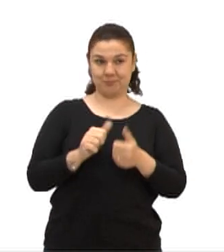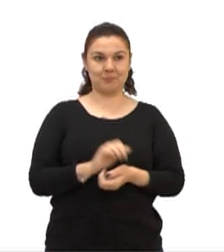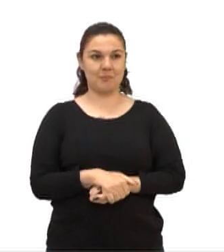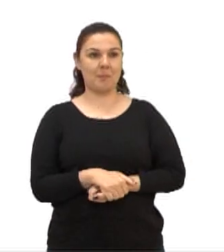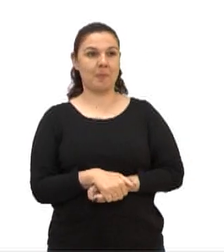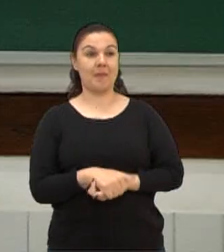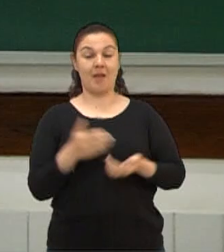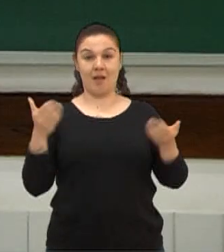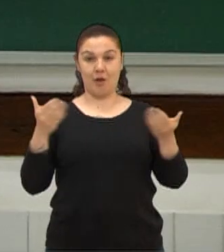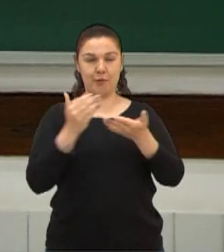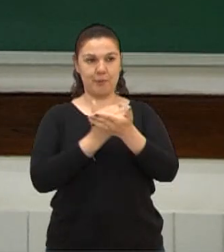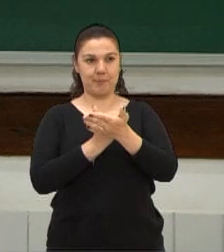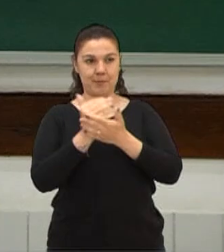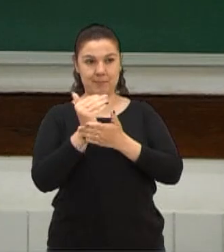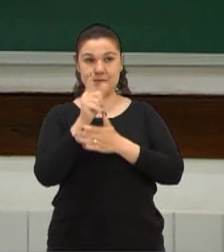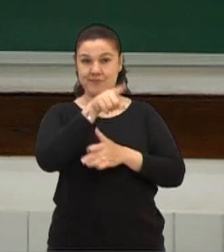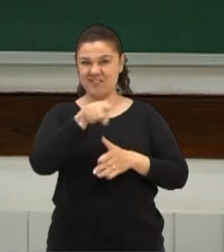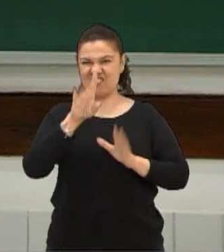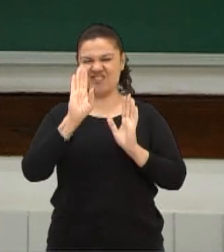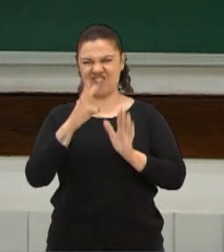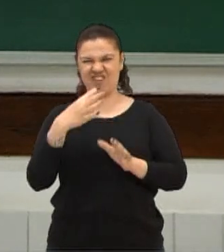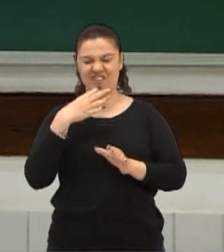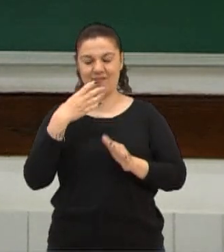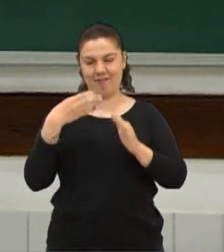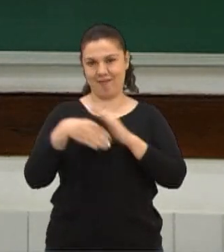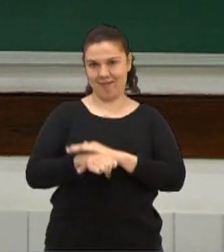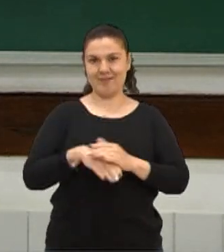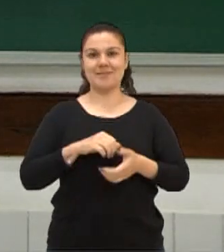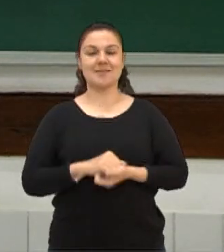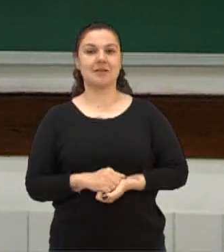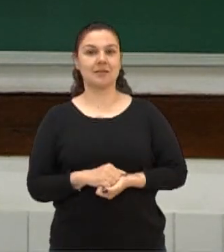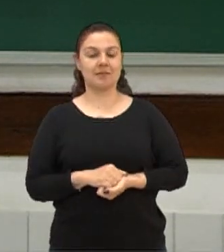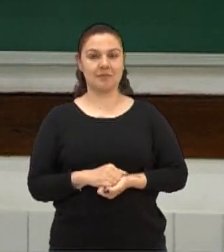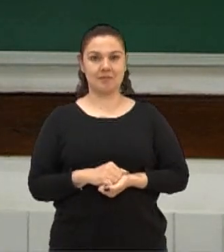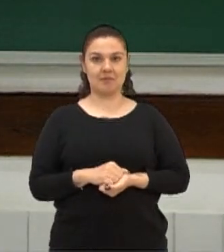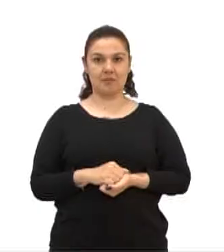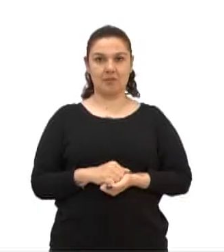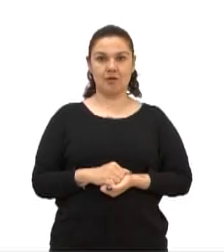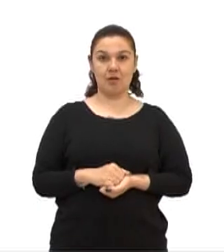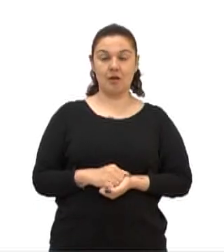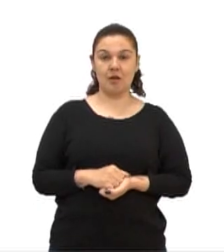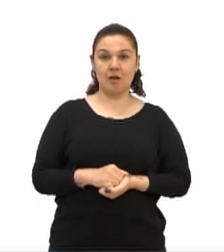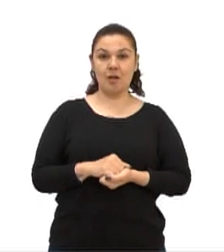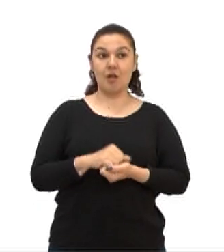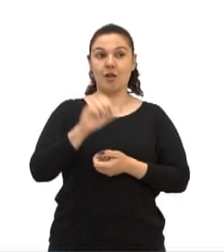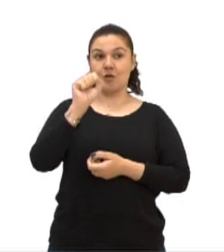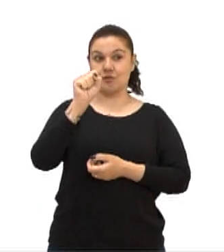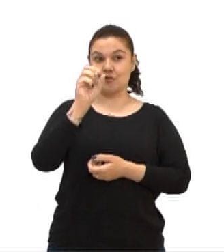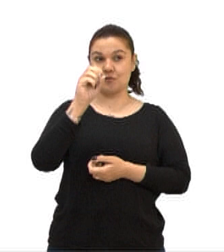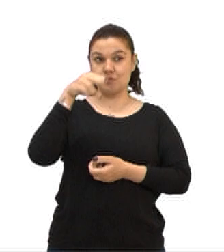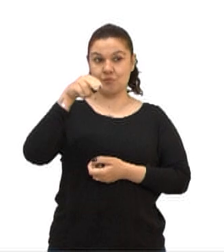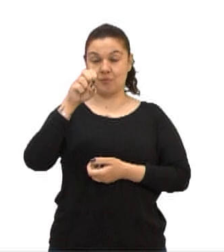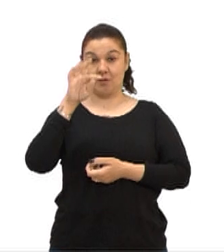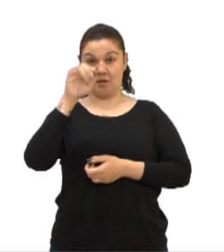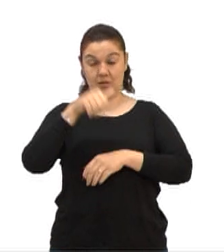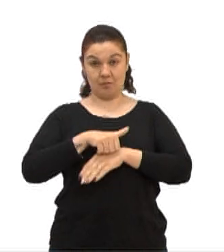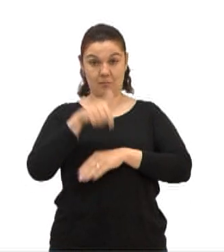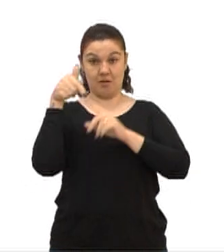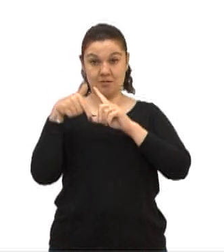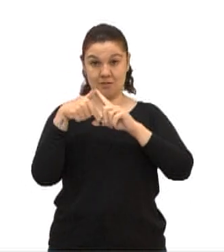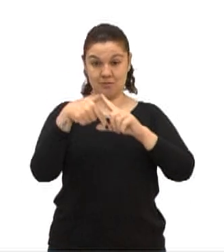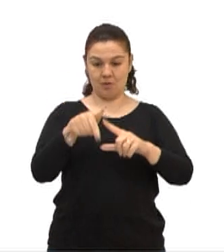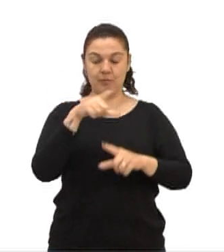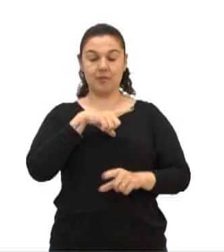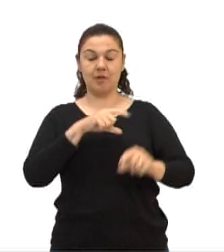Para começar, aquele quiz que vocês já estão acostumados. Os sonetos mais tradicionais, em